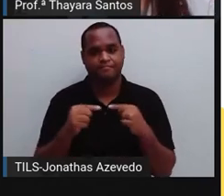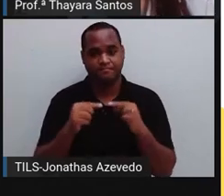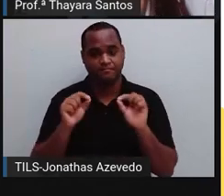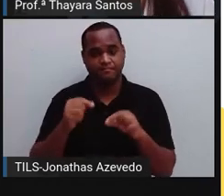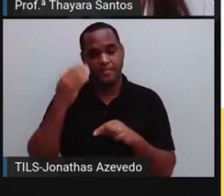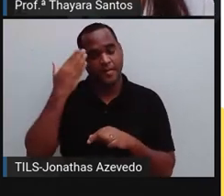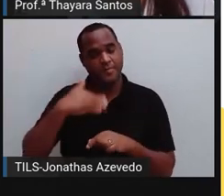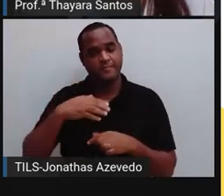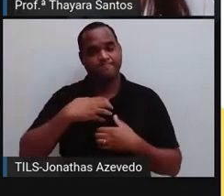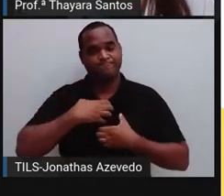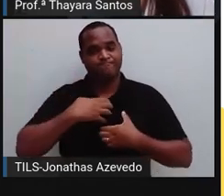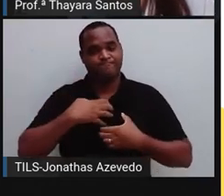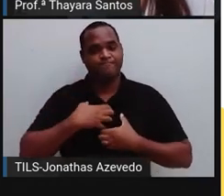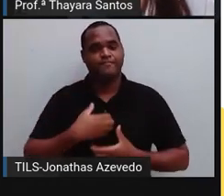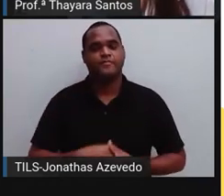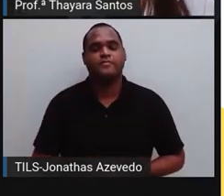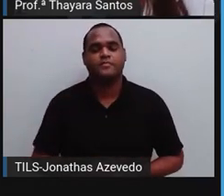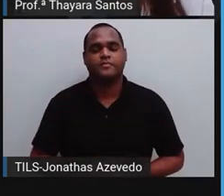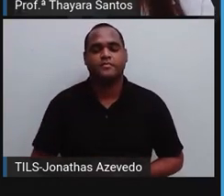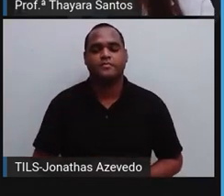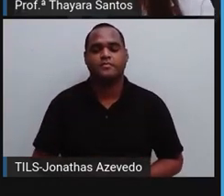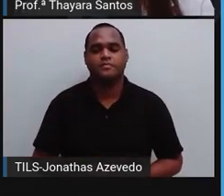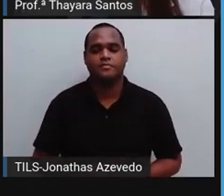que é a sensação térmica.